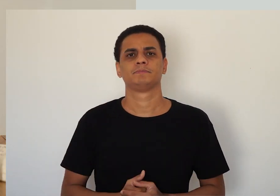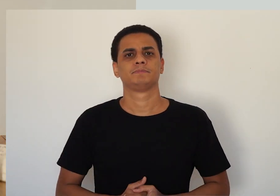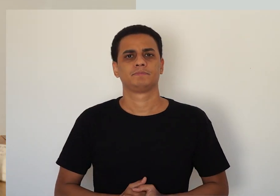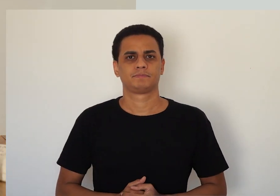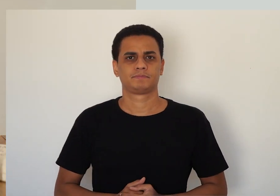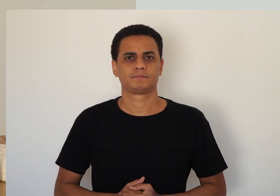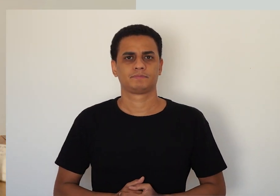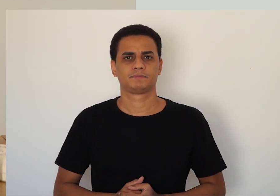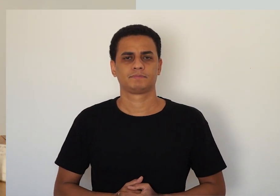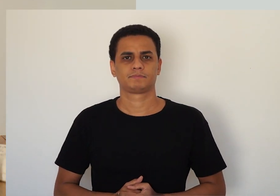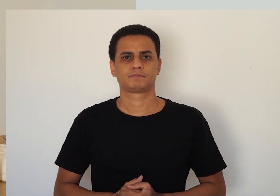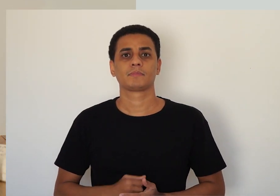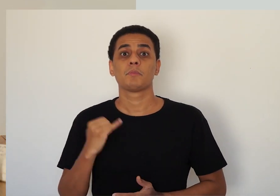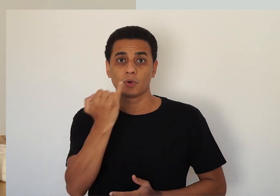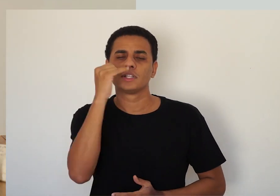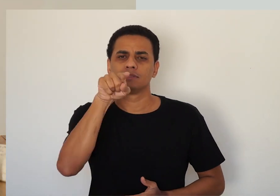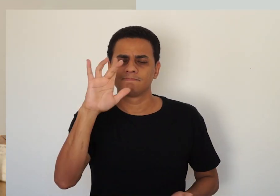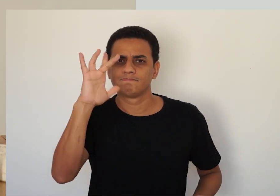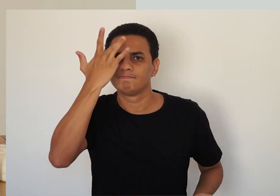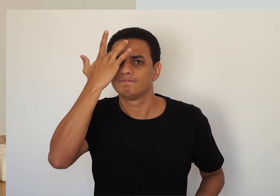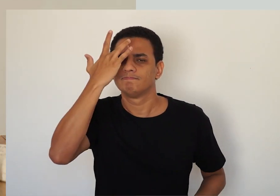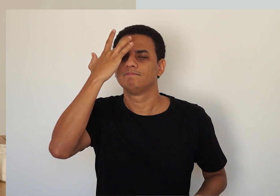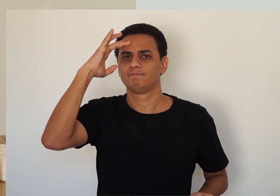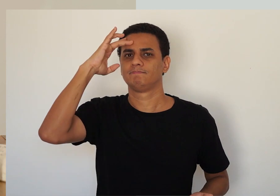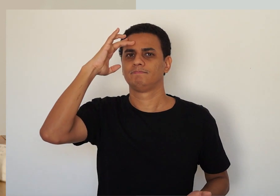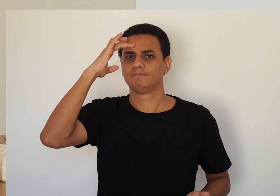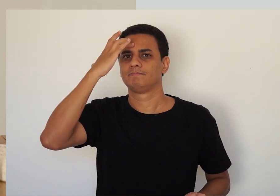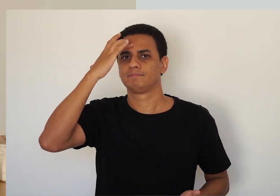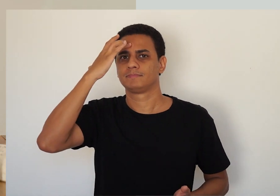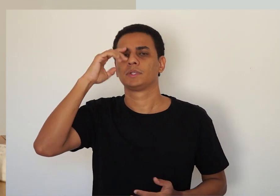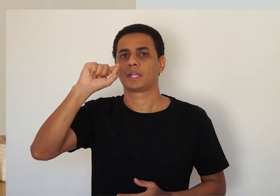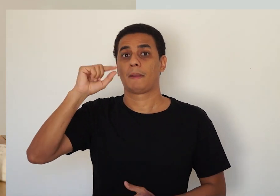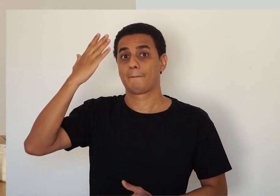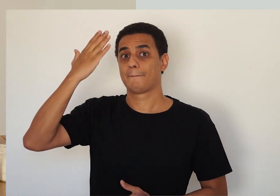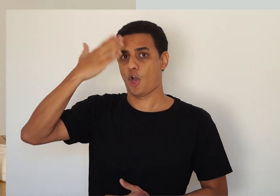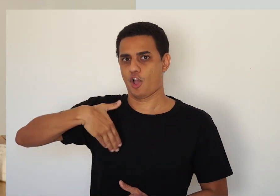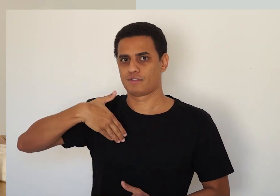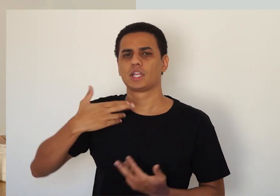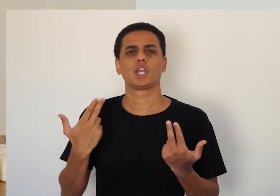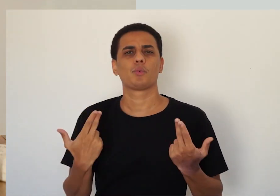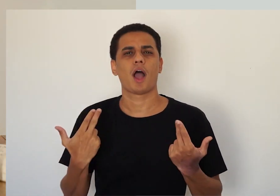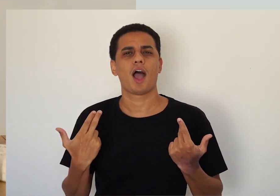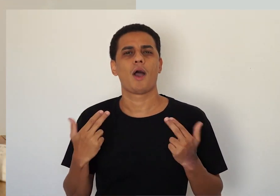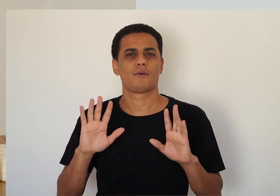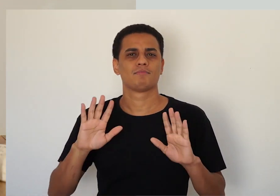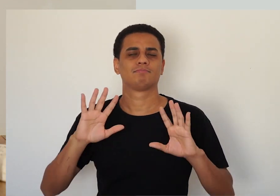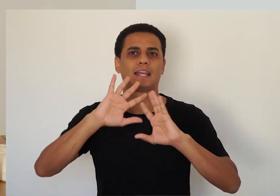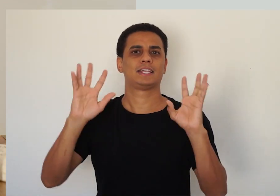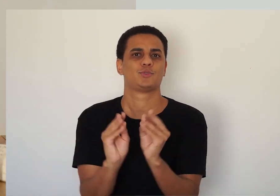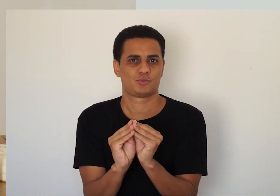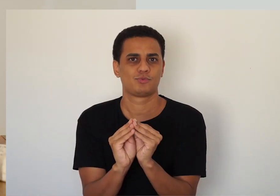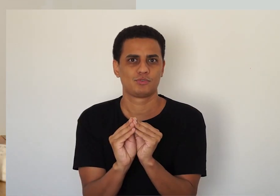para você. Talvez você vai memorizar quando pensar em provações no P. Então vamos começar dessa